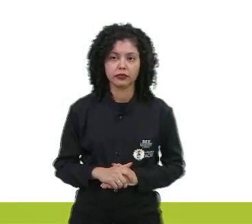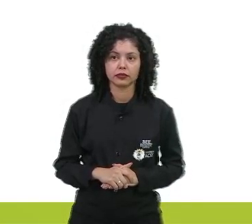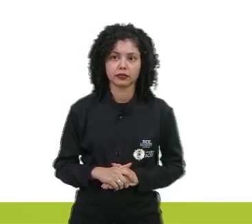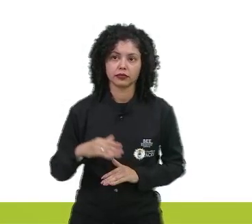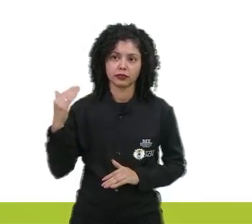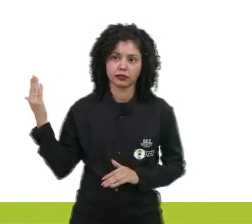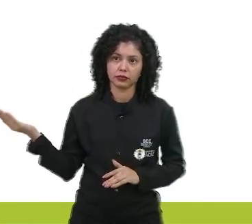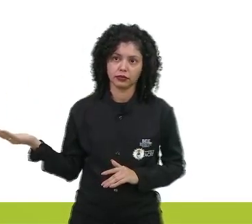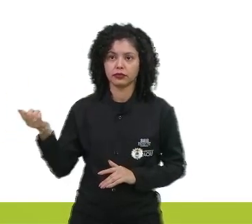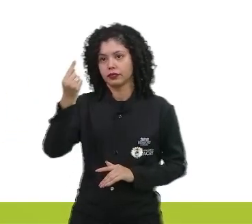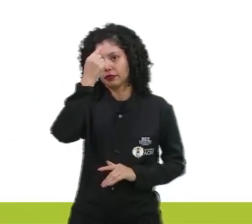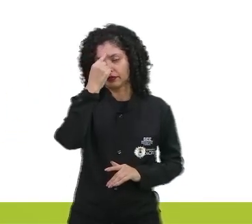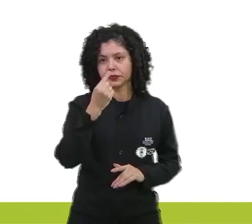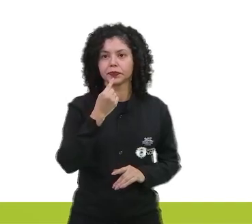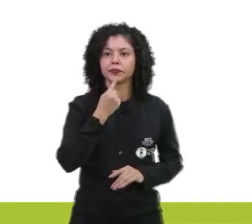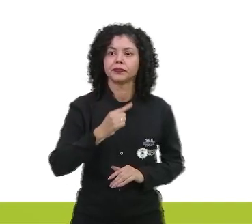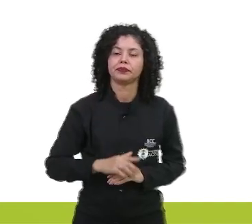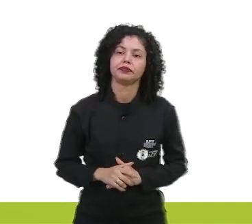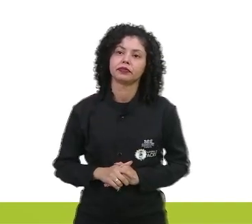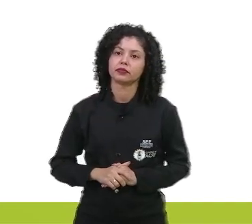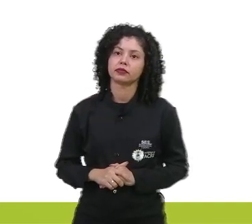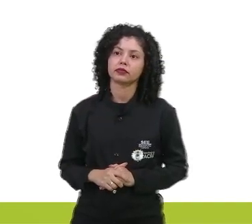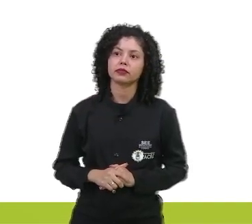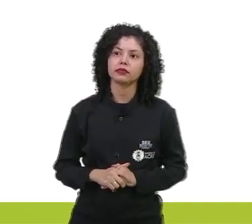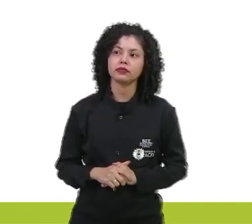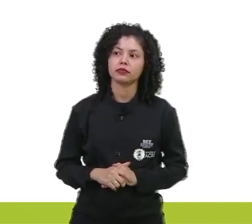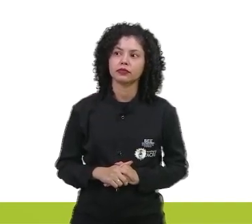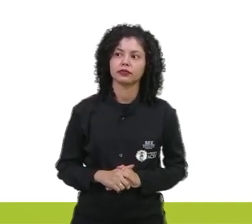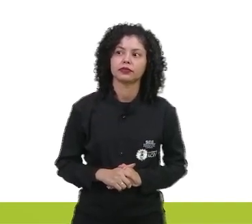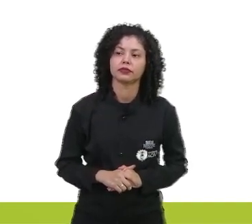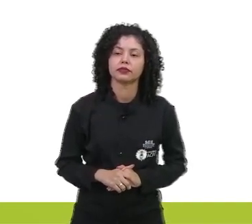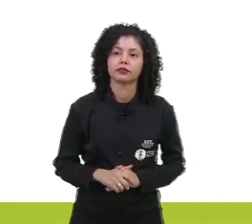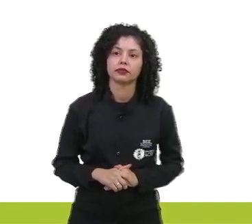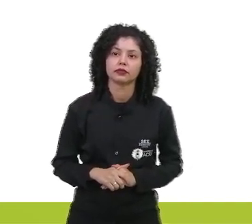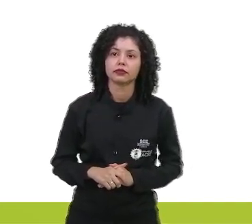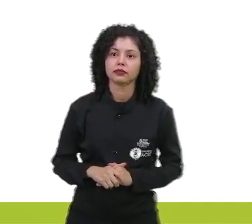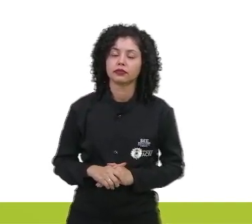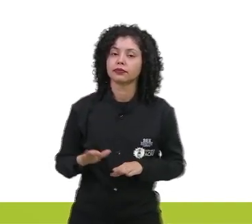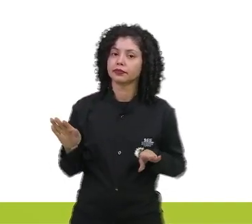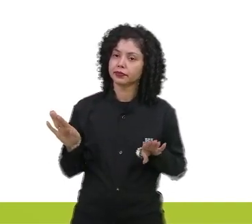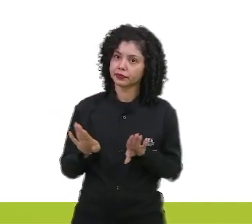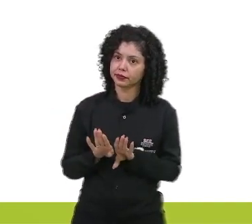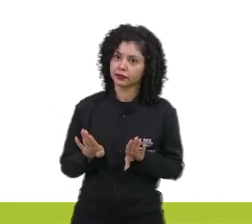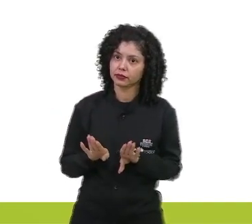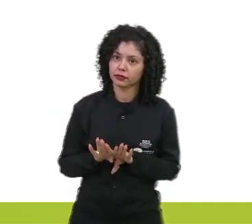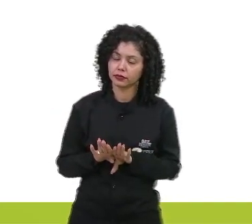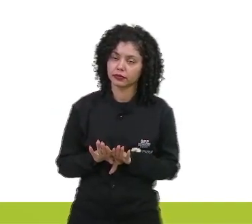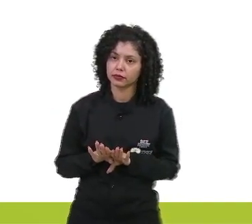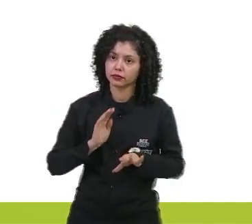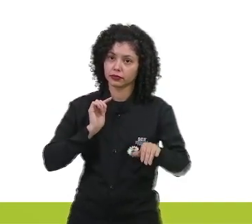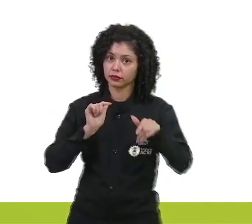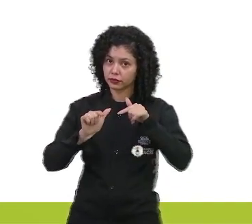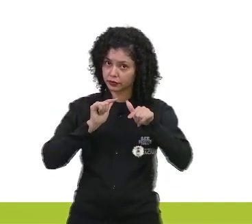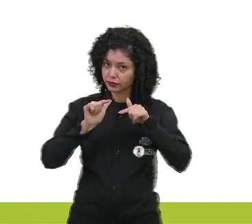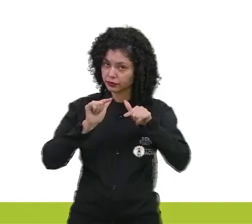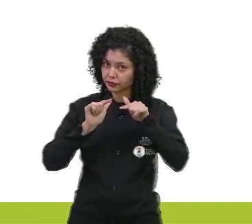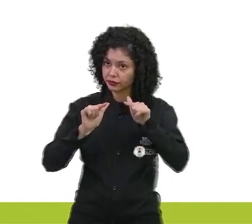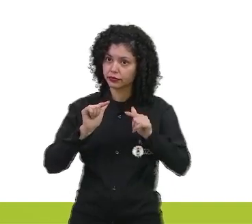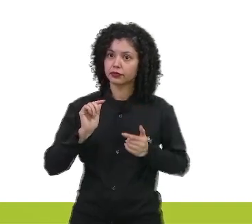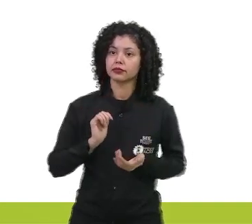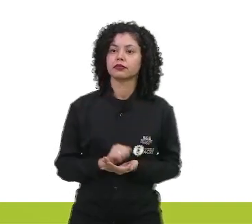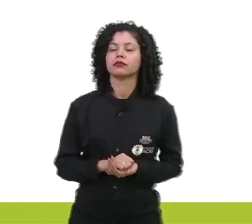A próxima foto que a gente tem aqui do Sebastião é também da série Trabalhadores